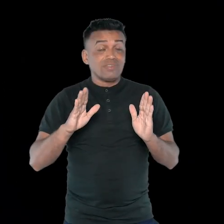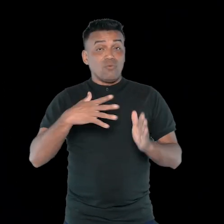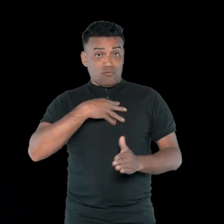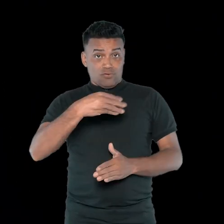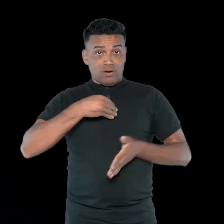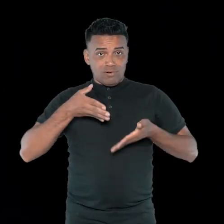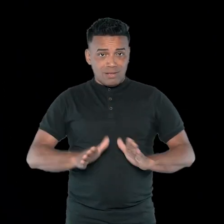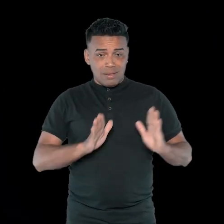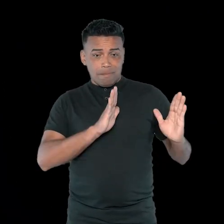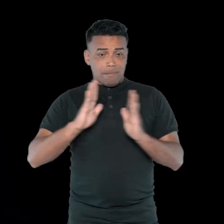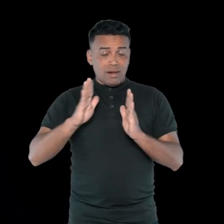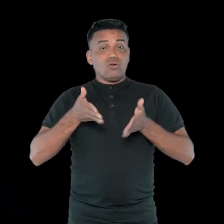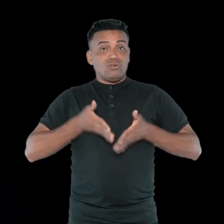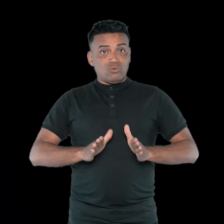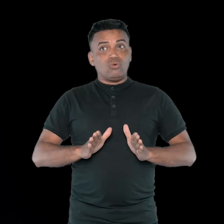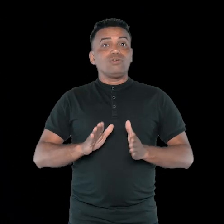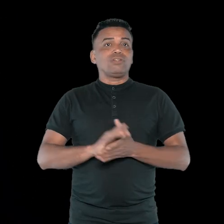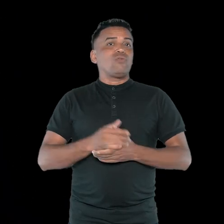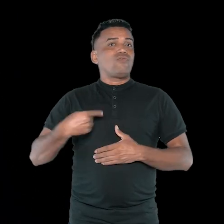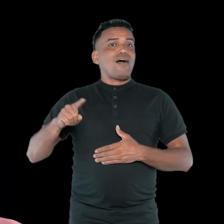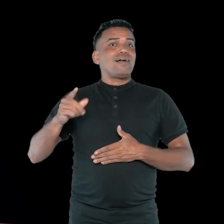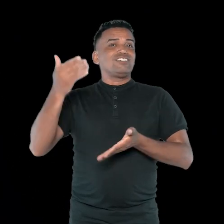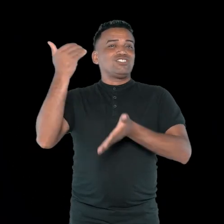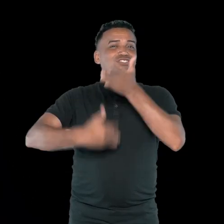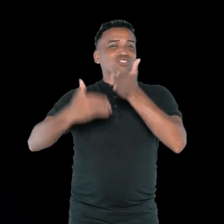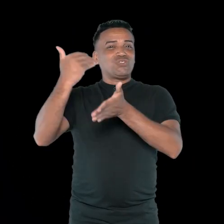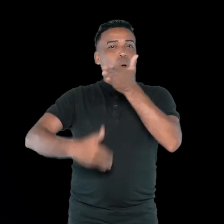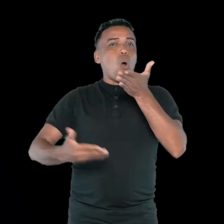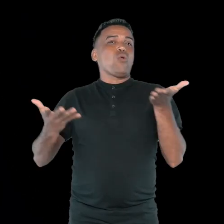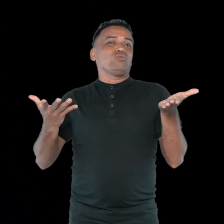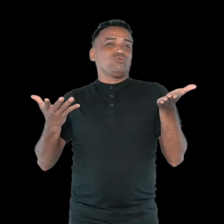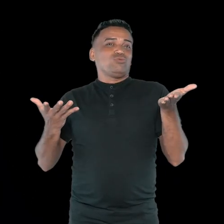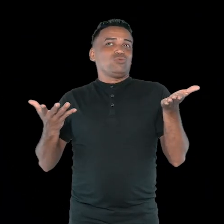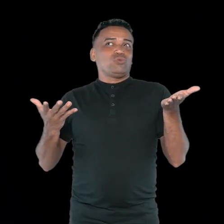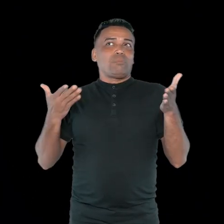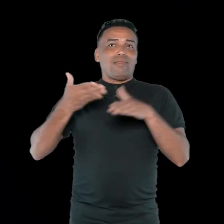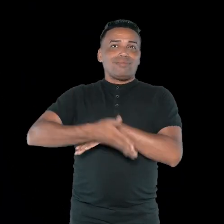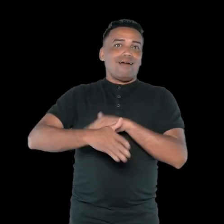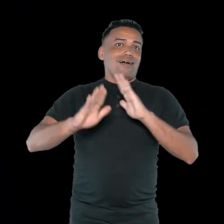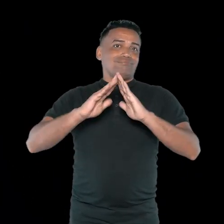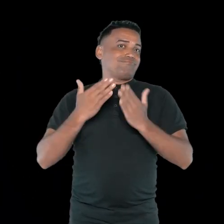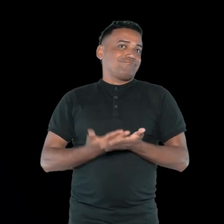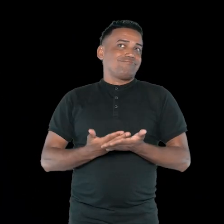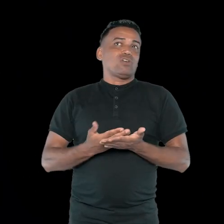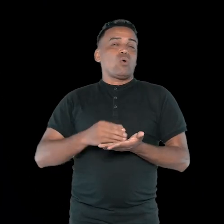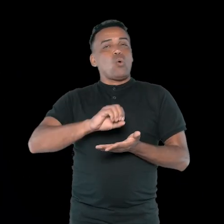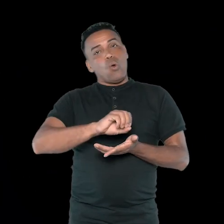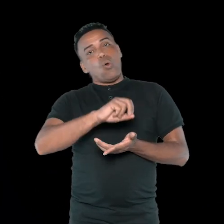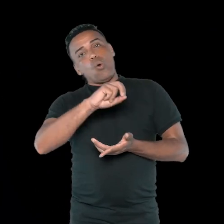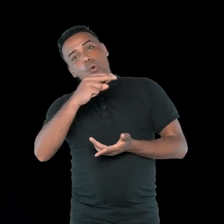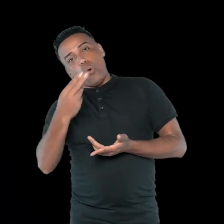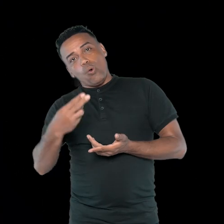terão possibilidade de concorrer a bolsas Fulbright, que é tipo assim, bolsas integrais, ou terão 30% de